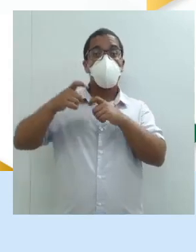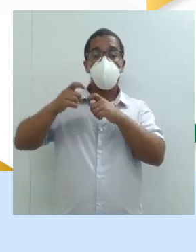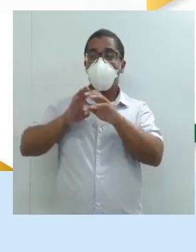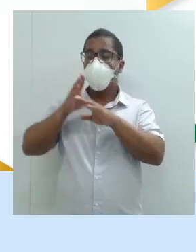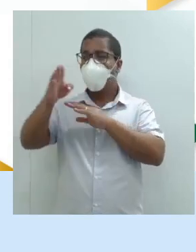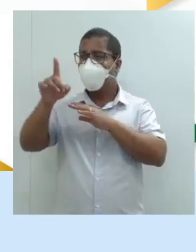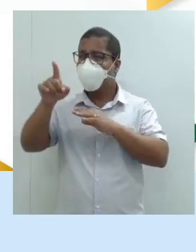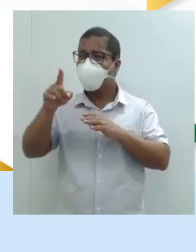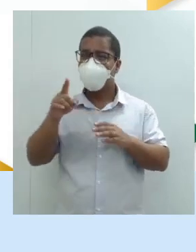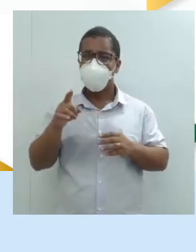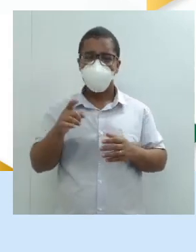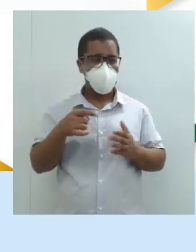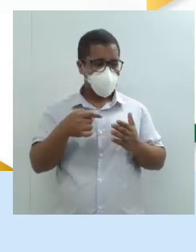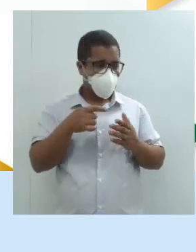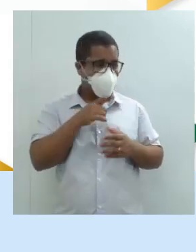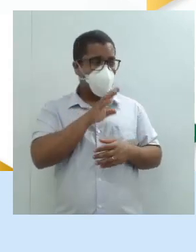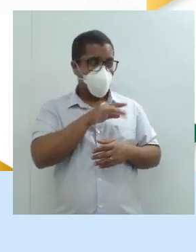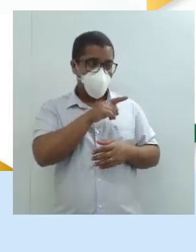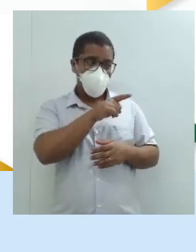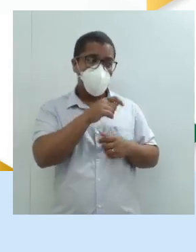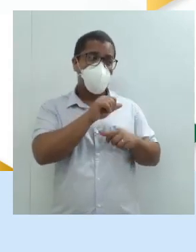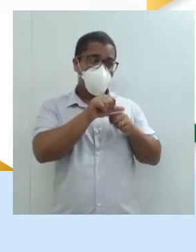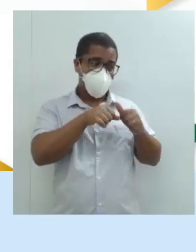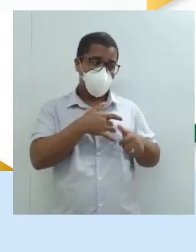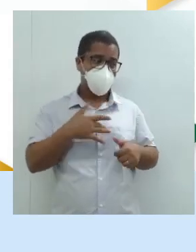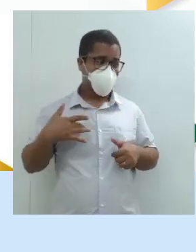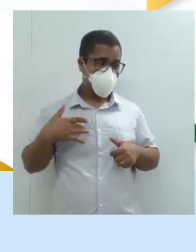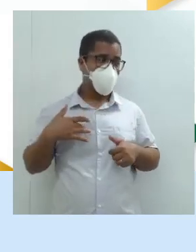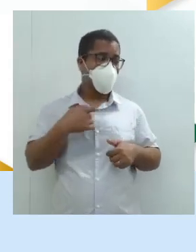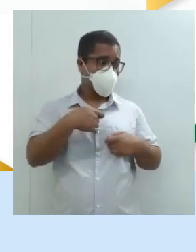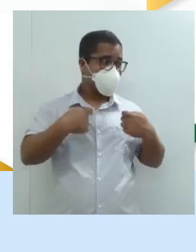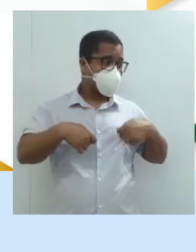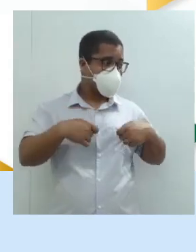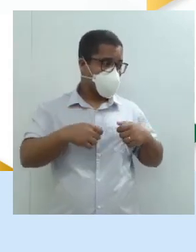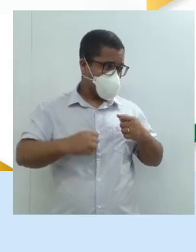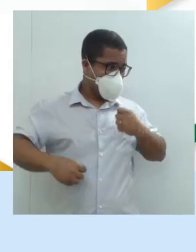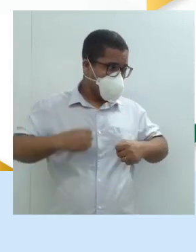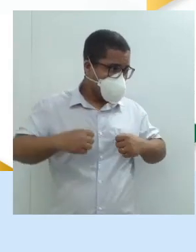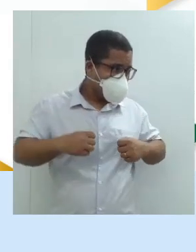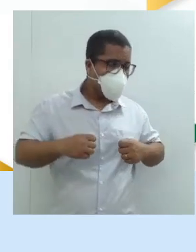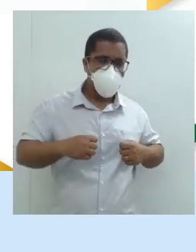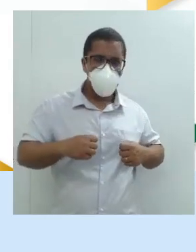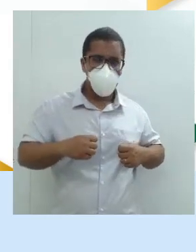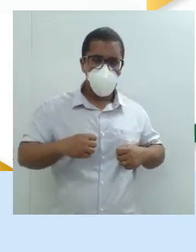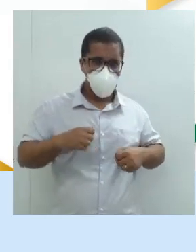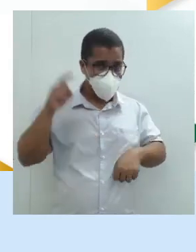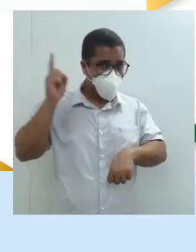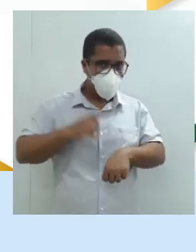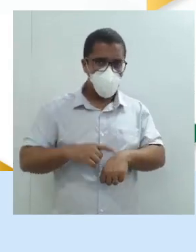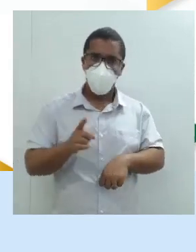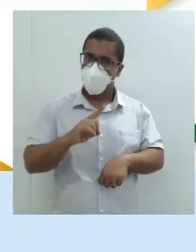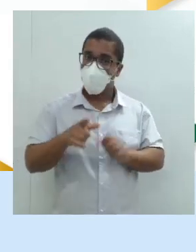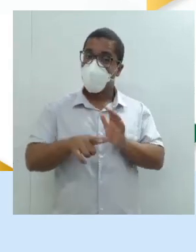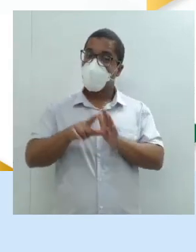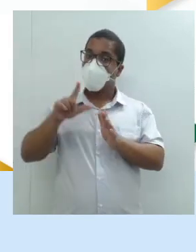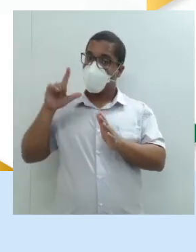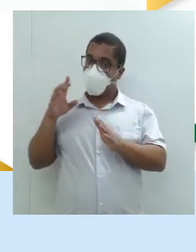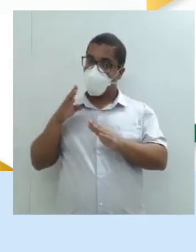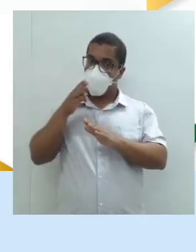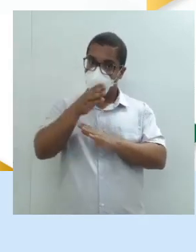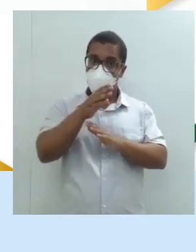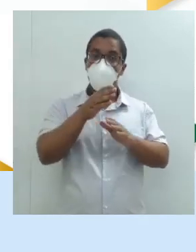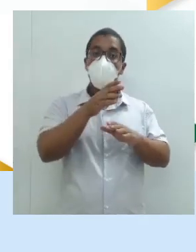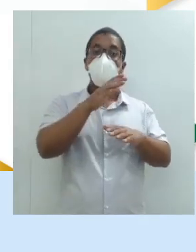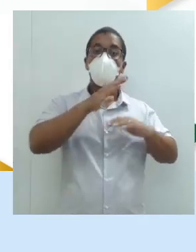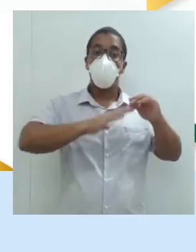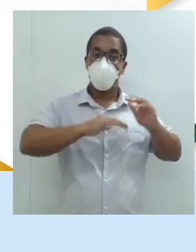as taxas altas. E aí o médico me indicou a correr. Não. Antes de você correr, procura um profissional de